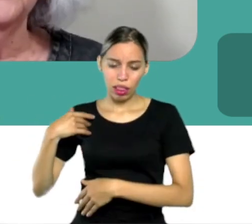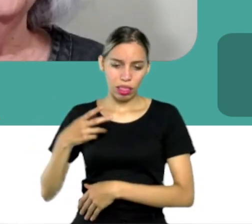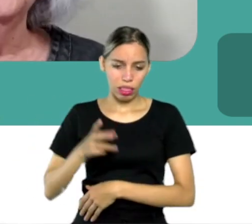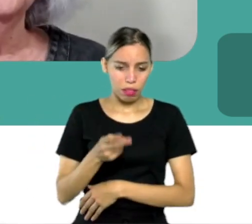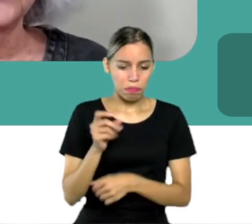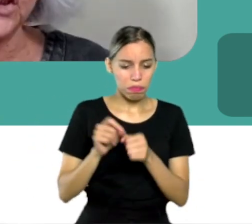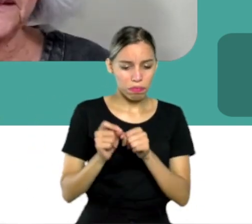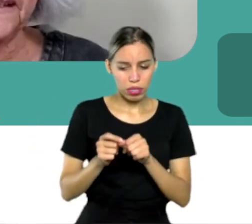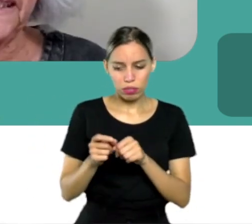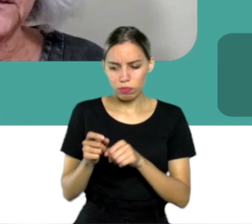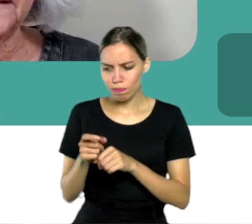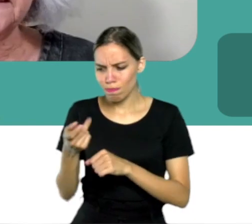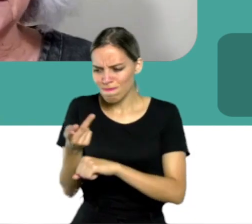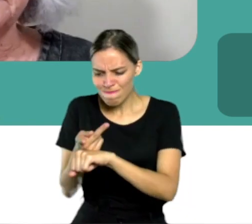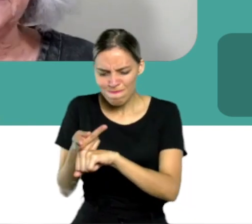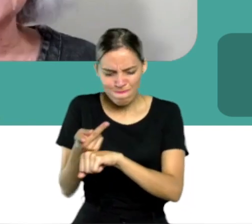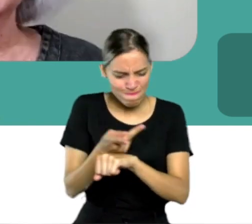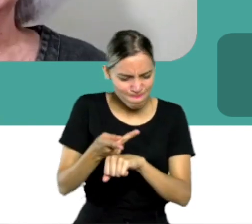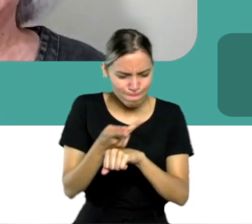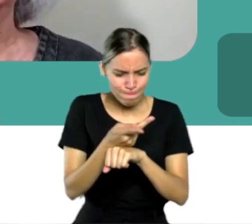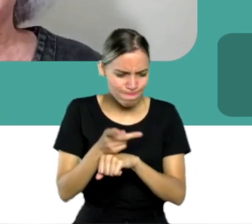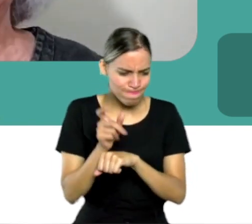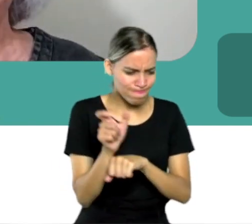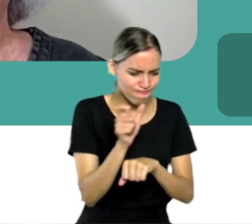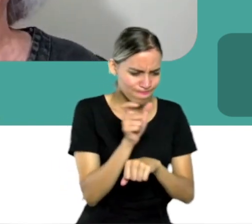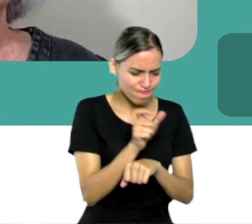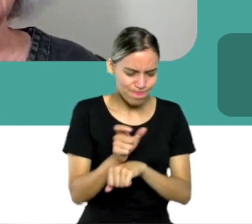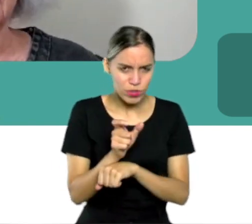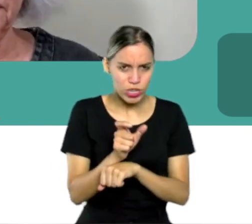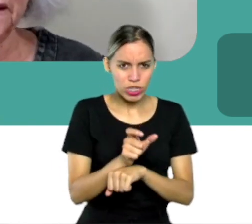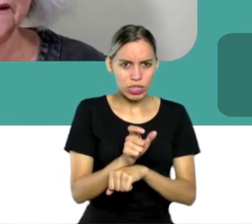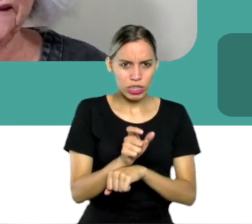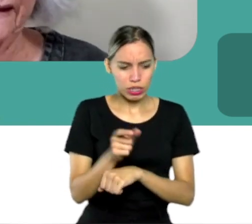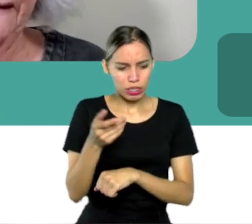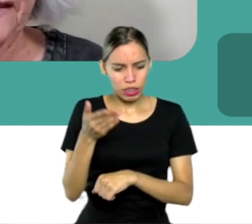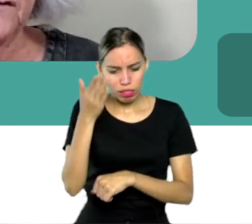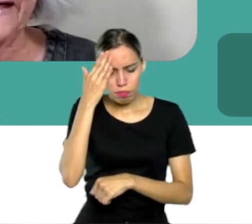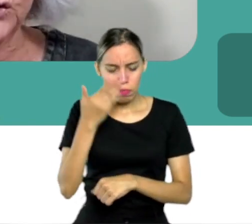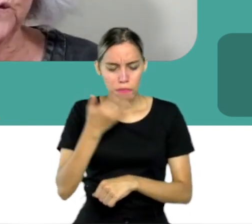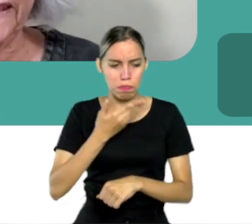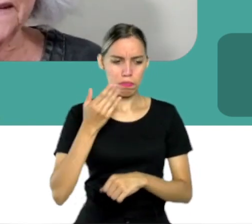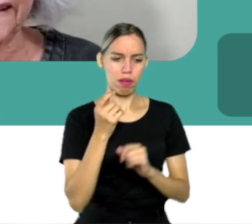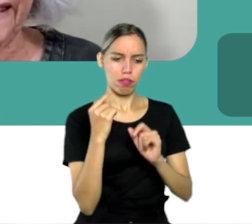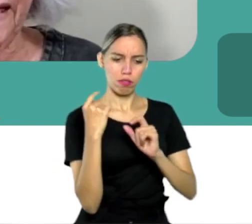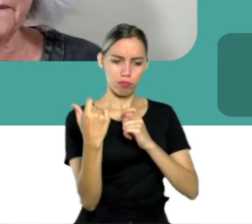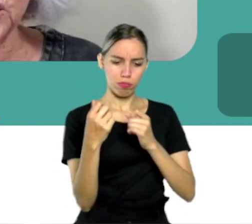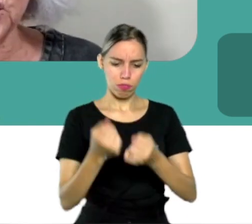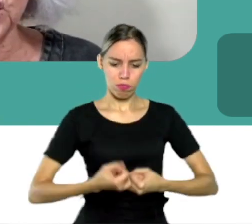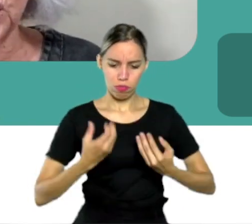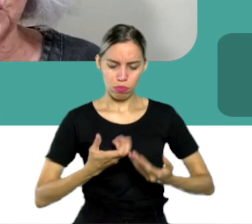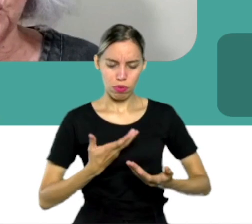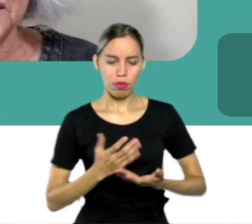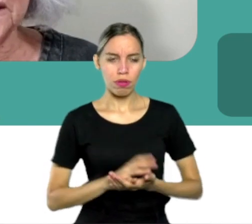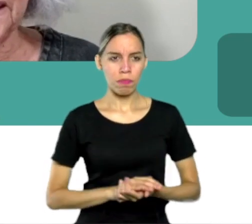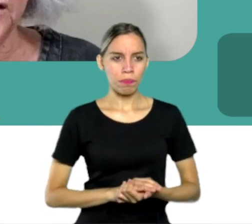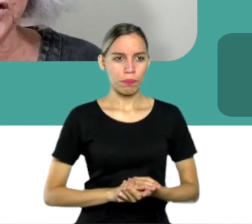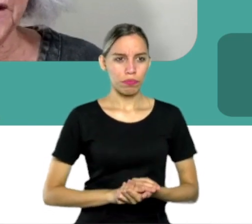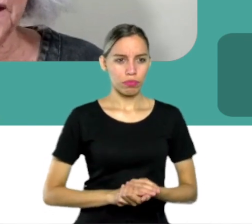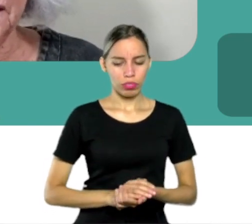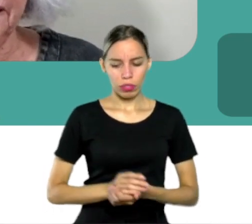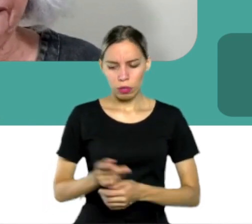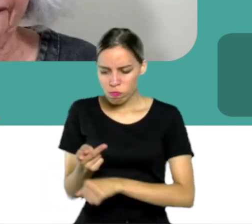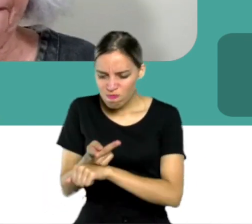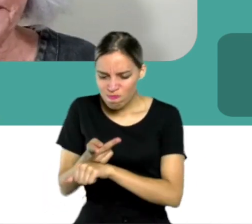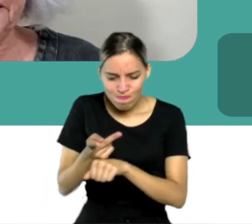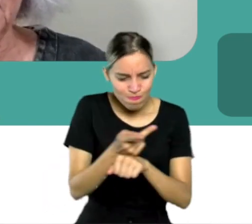com bodoque o dia inteiro nessa esperança de catar melhores rimas. Vasculho as glebas, os grotões e quem